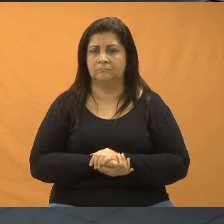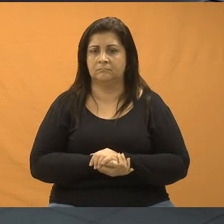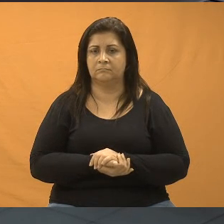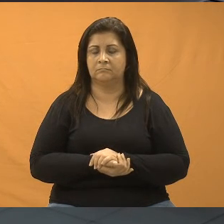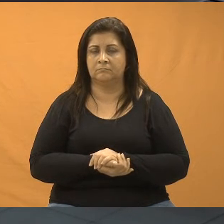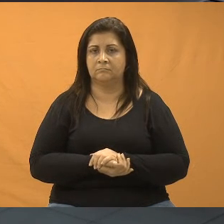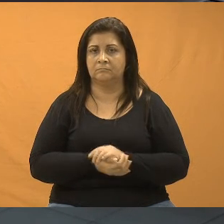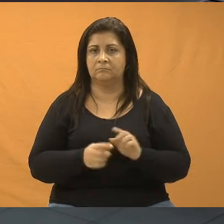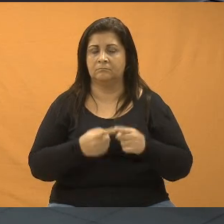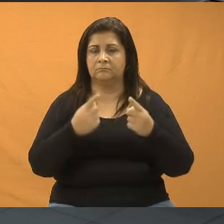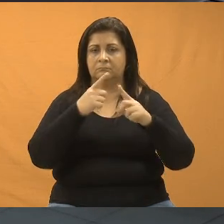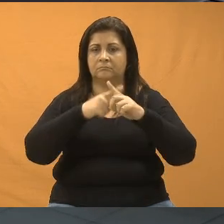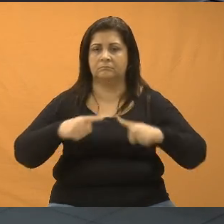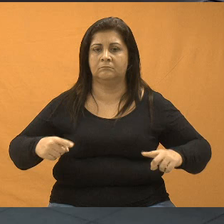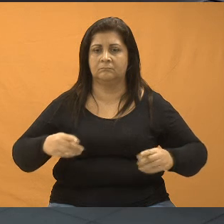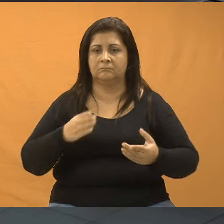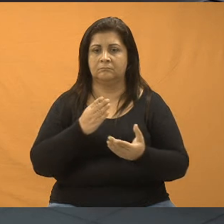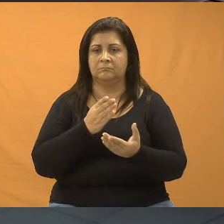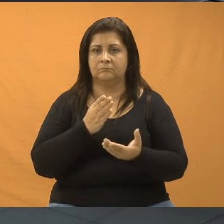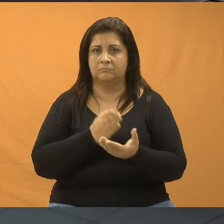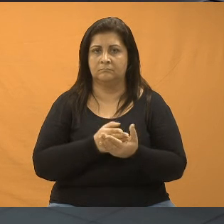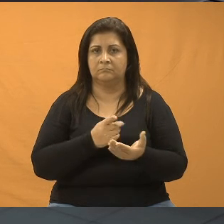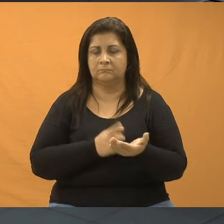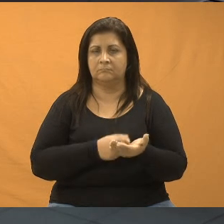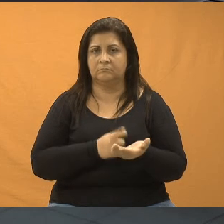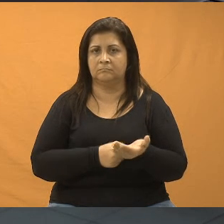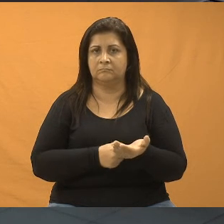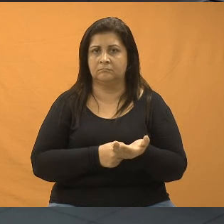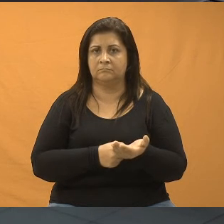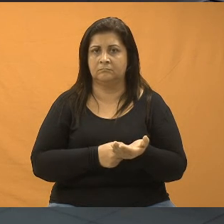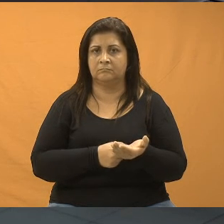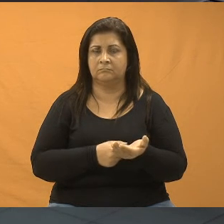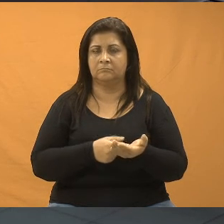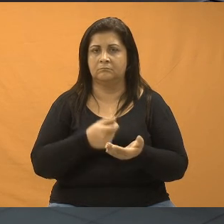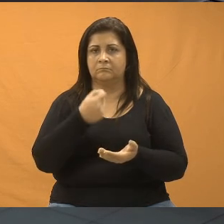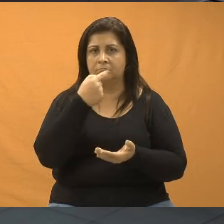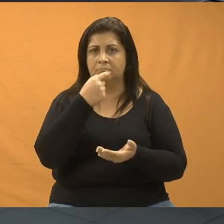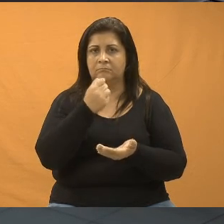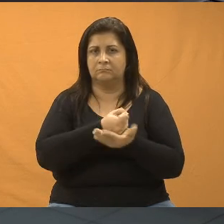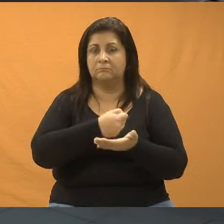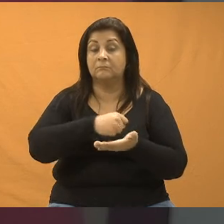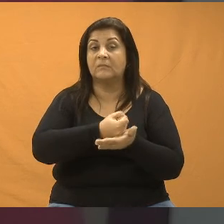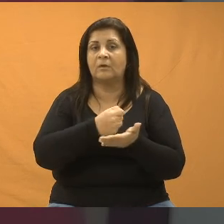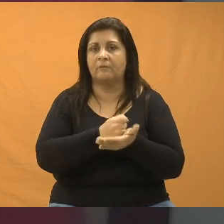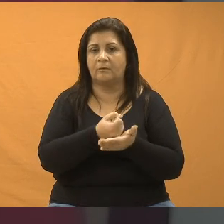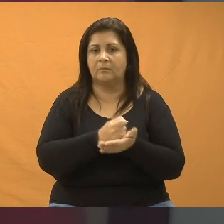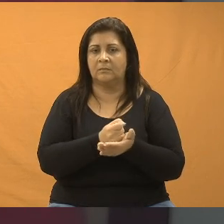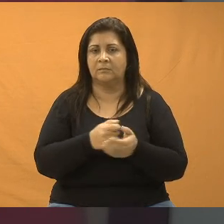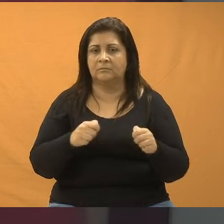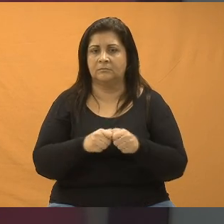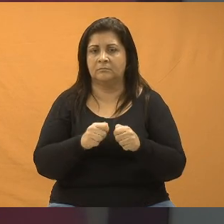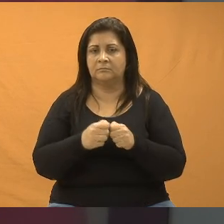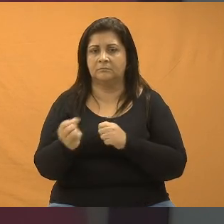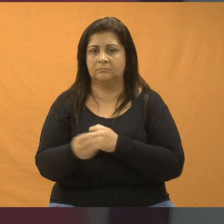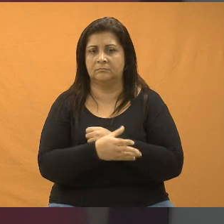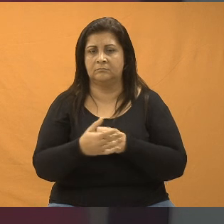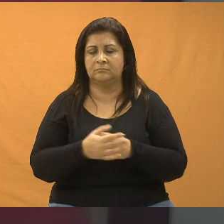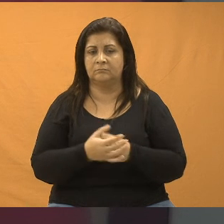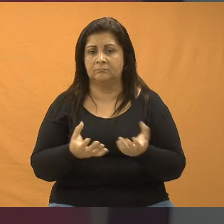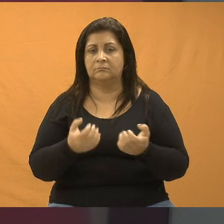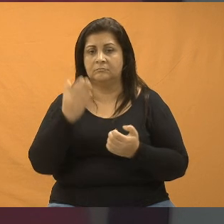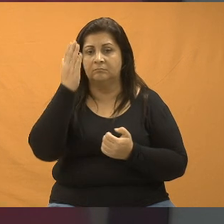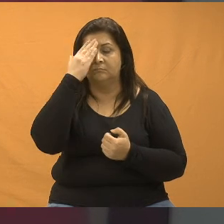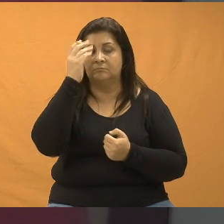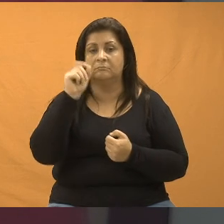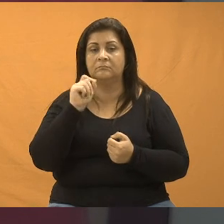é, cancelaram o contrato antigo com a farmácia central e já renovaram. Agora, eu gostaria de saber o que